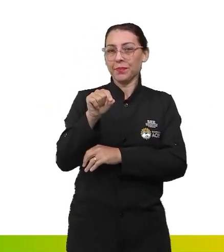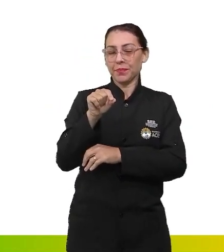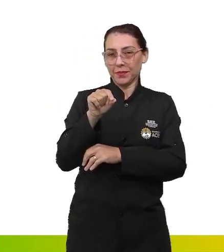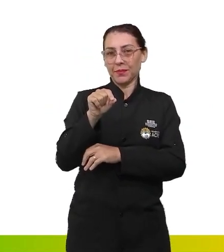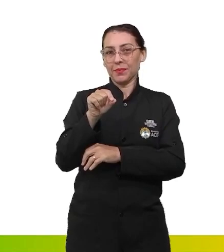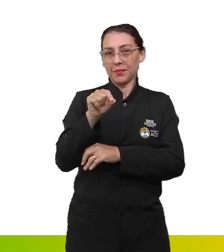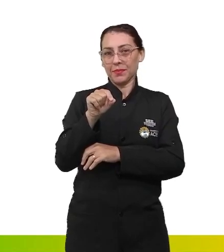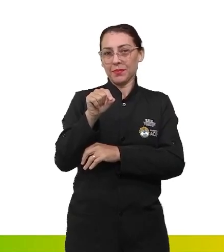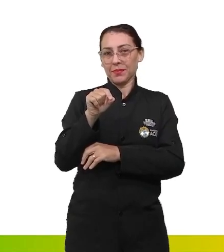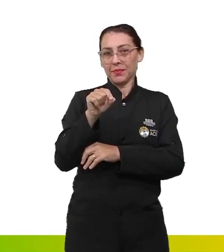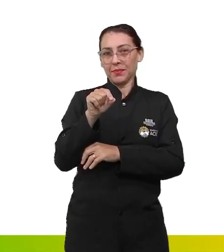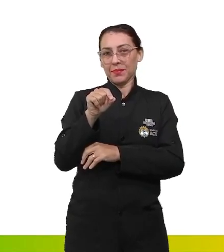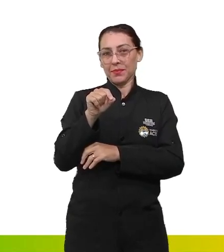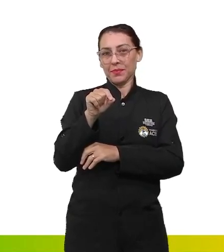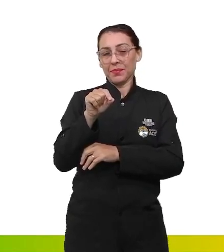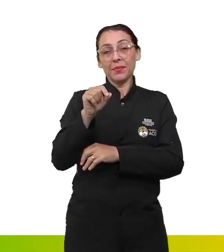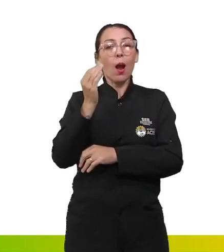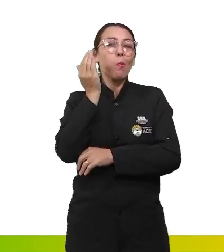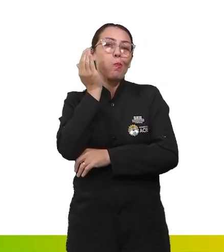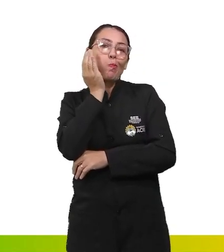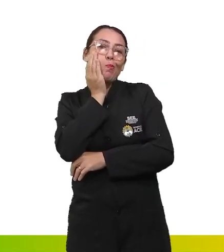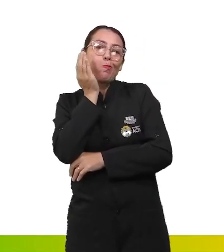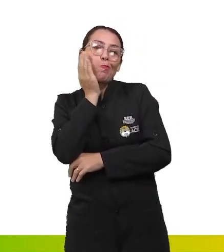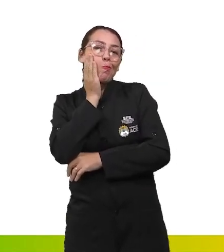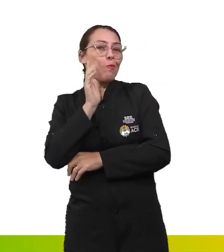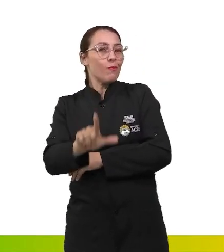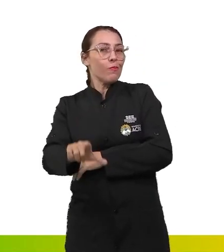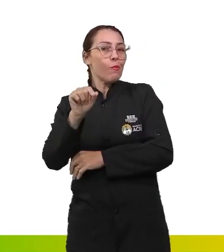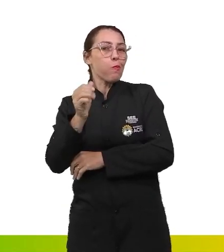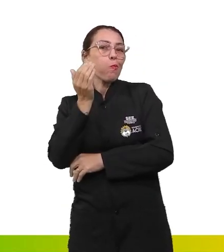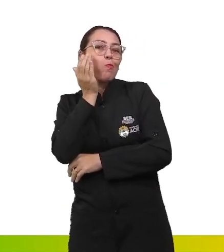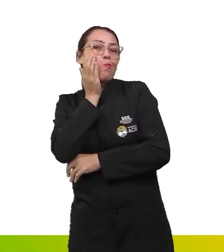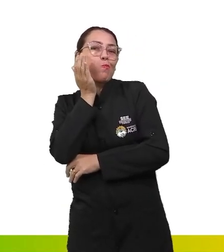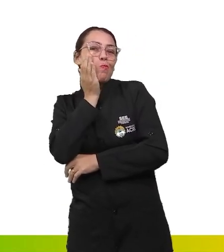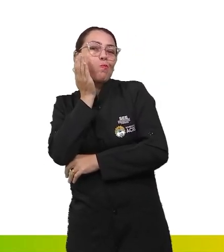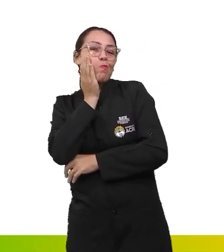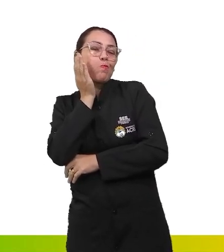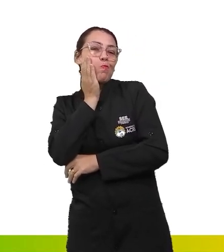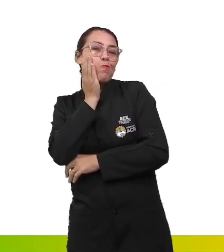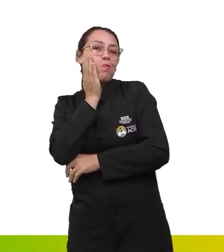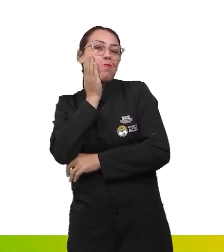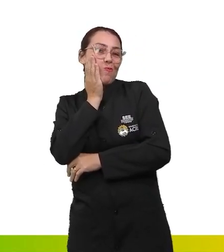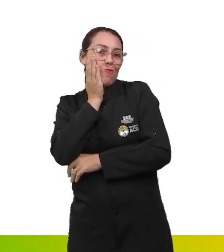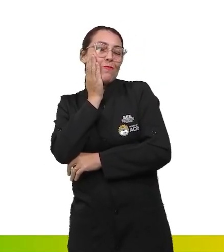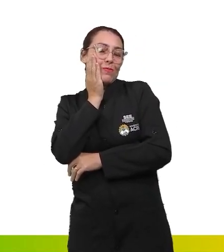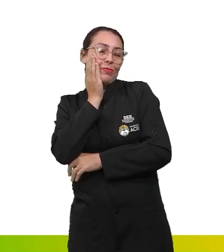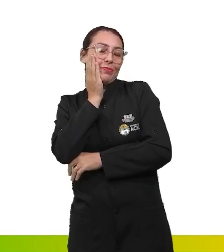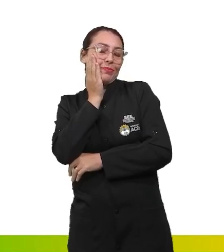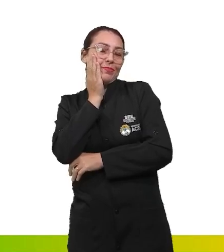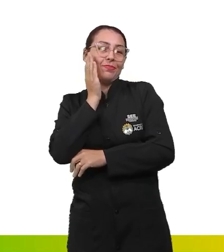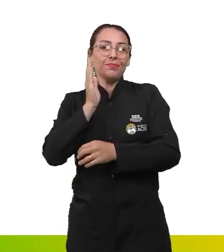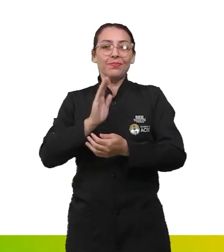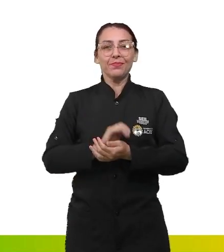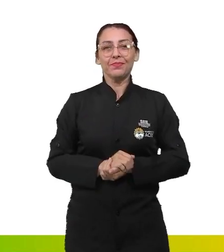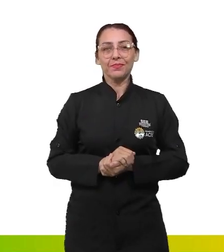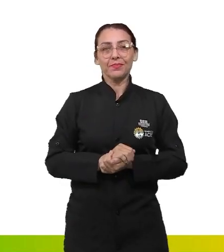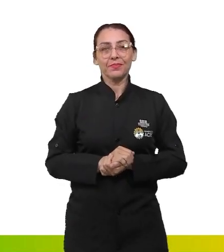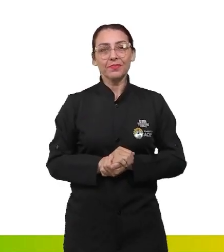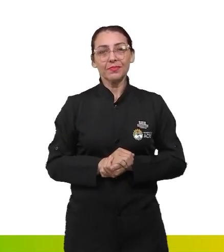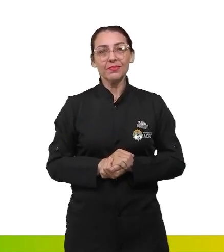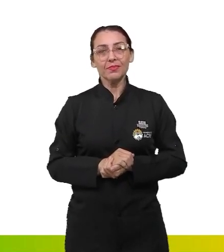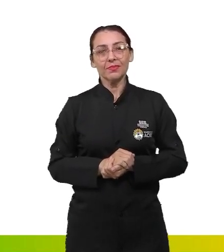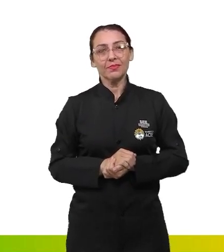gusta el tacacá o prefiere el açaí? Ah, me prefiere el açaí. Puede decir también, prefiero una cosa en detrimento de la otra.